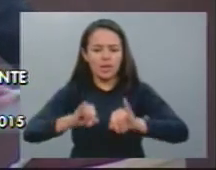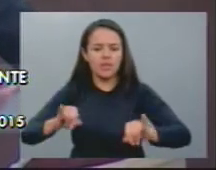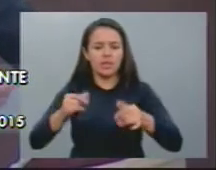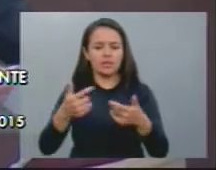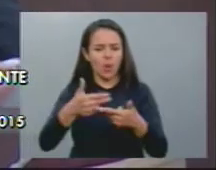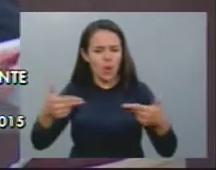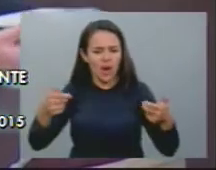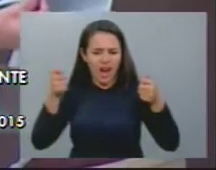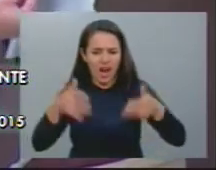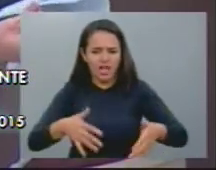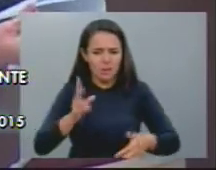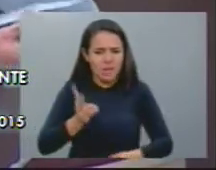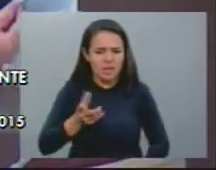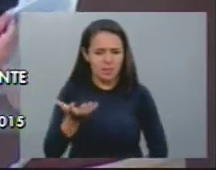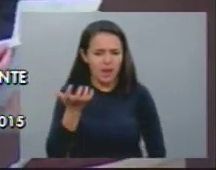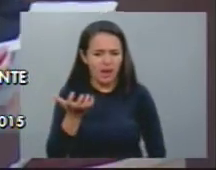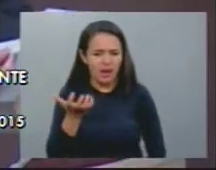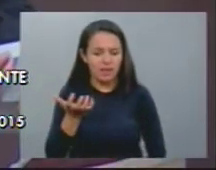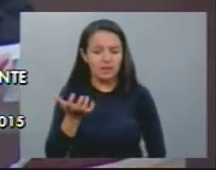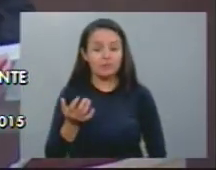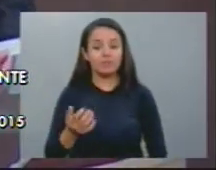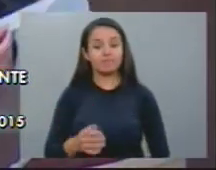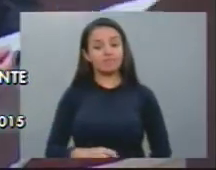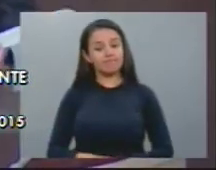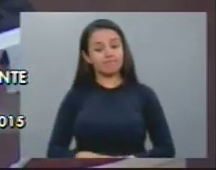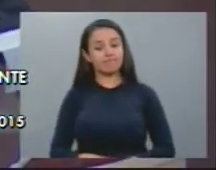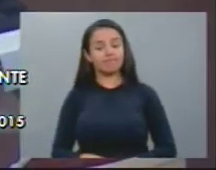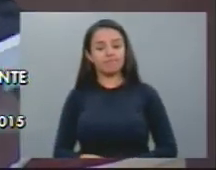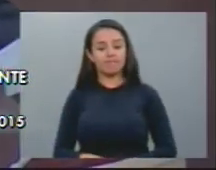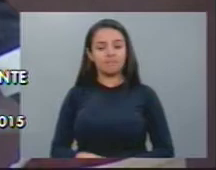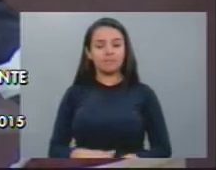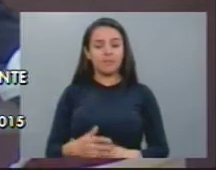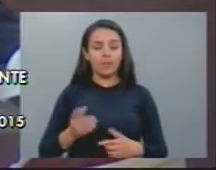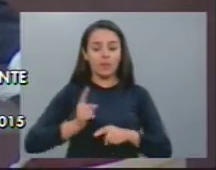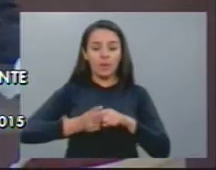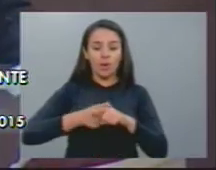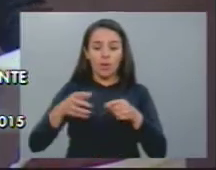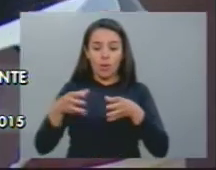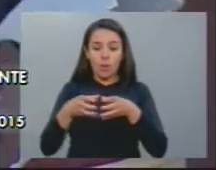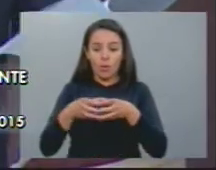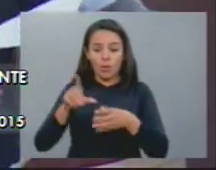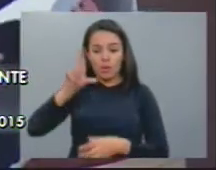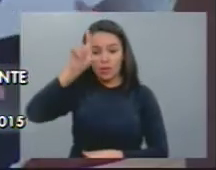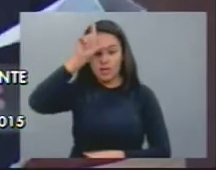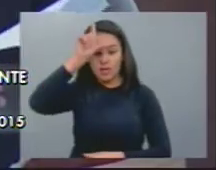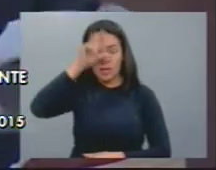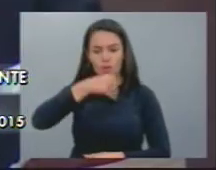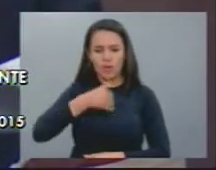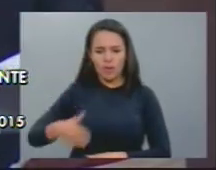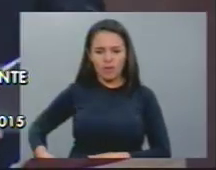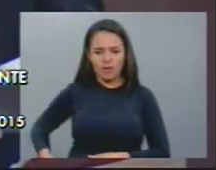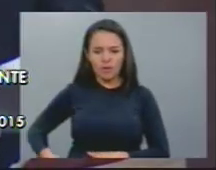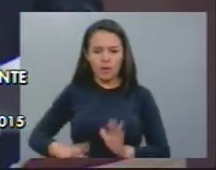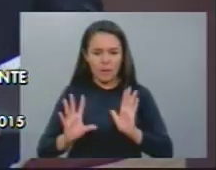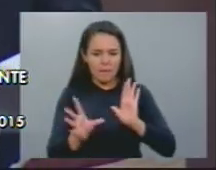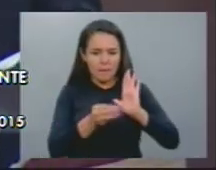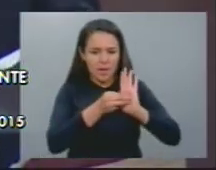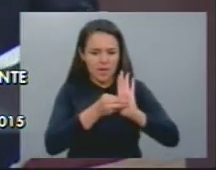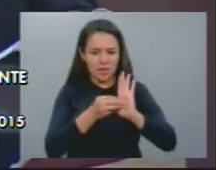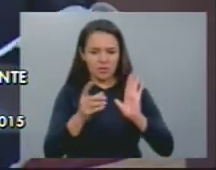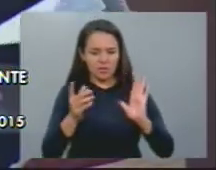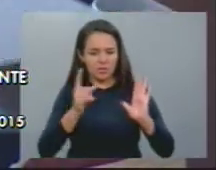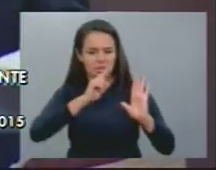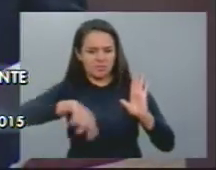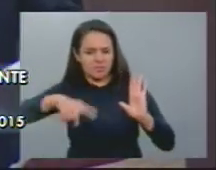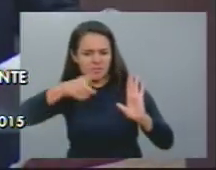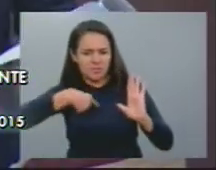exemplo, se porventura, eu não quero crer que a bancada do governo irá derrotar essas nossas emendas.